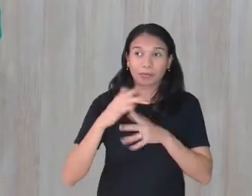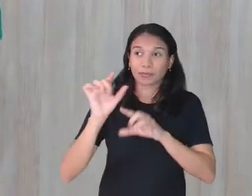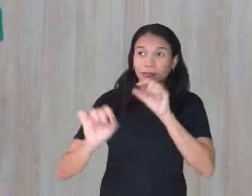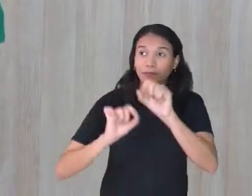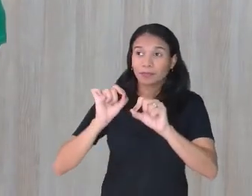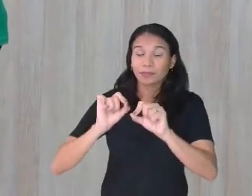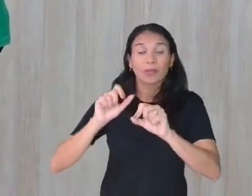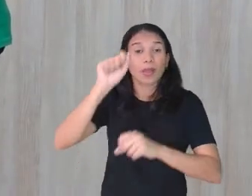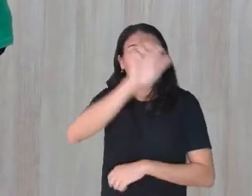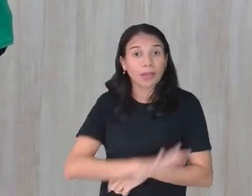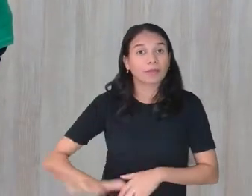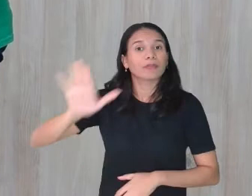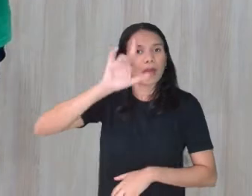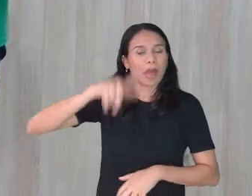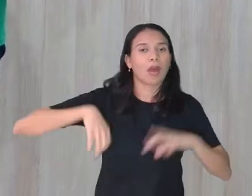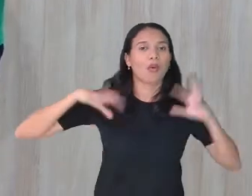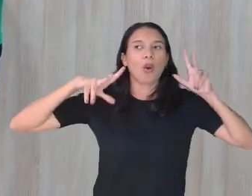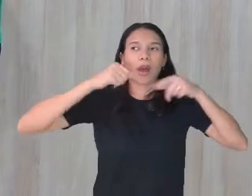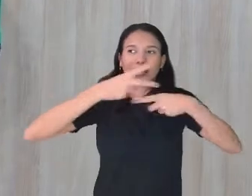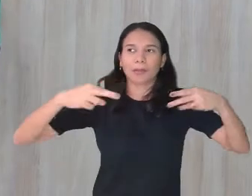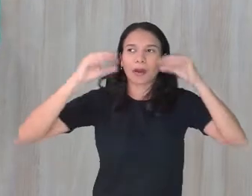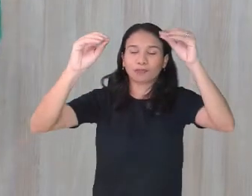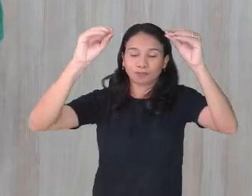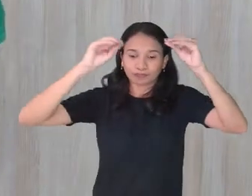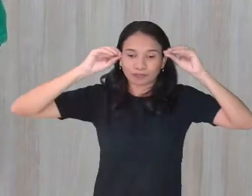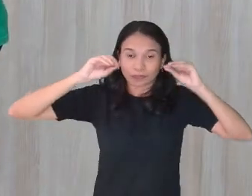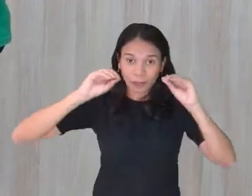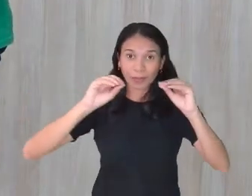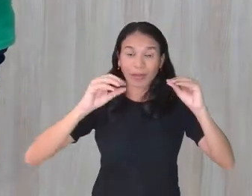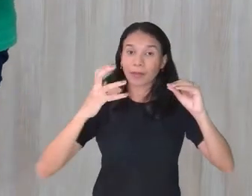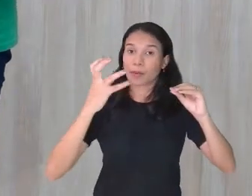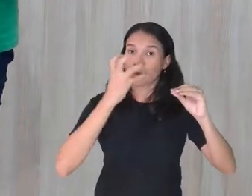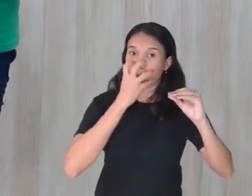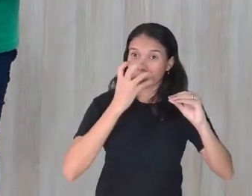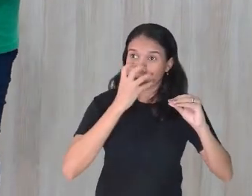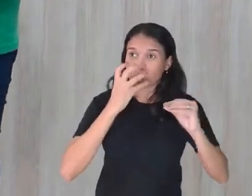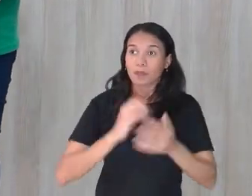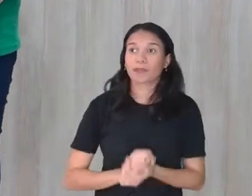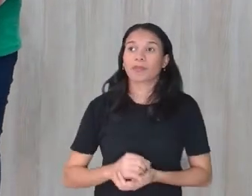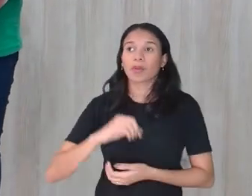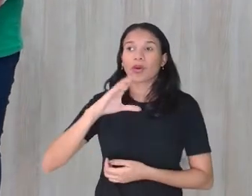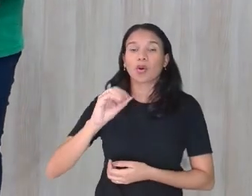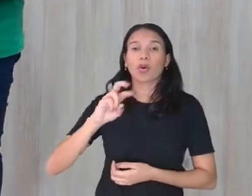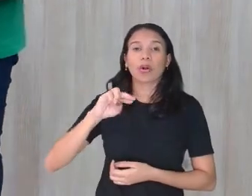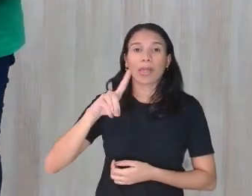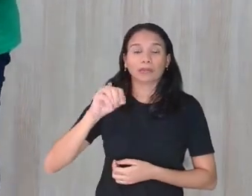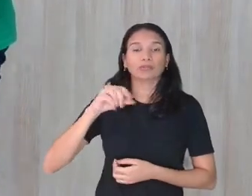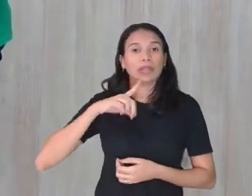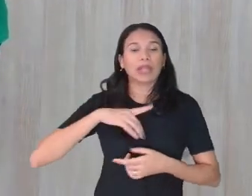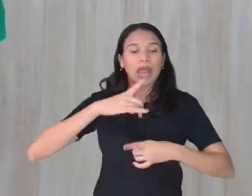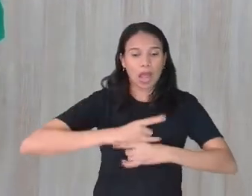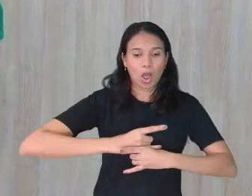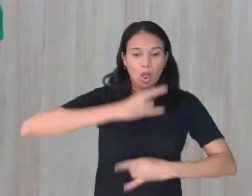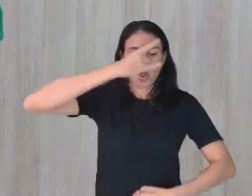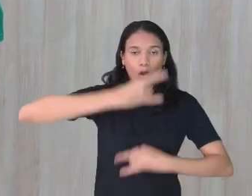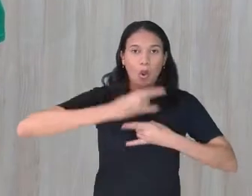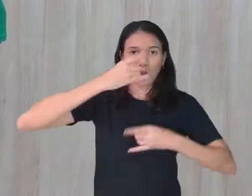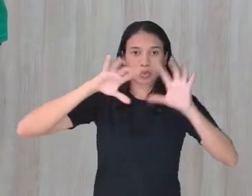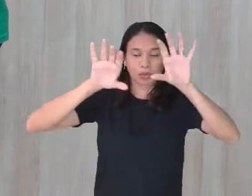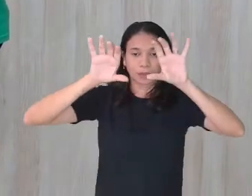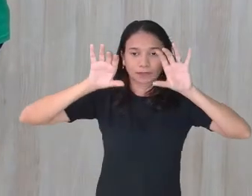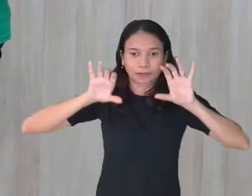faz parte do reino animal, depois ele faz parte do reino dos cordados, ele tem coluna vertebral, ele faz parte